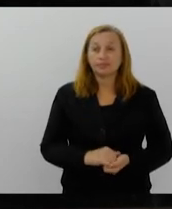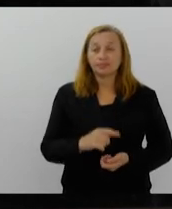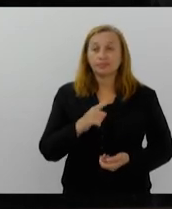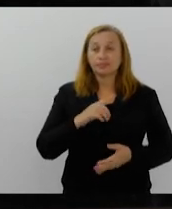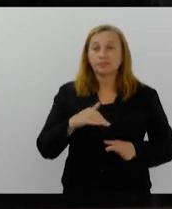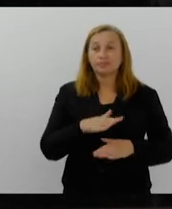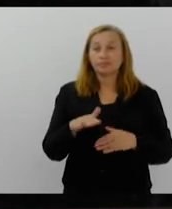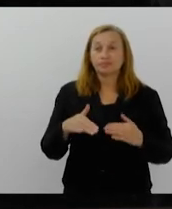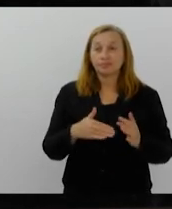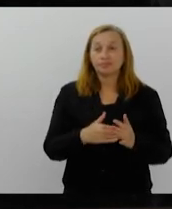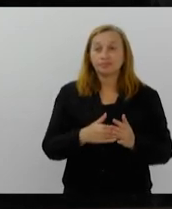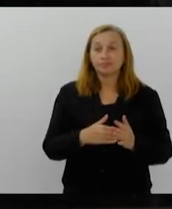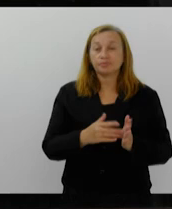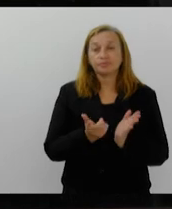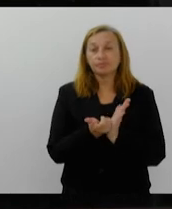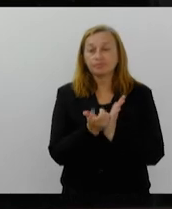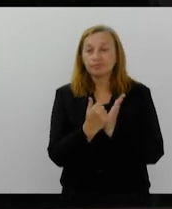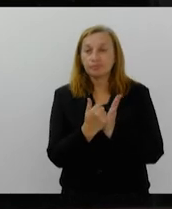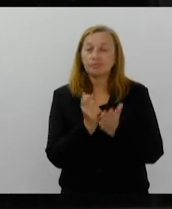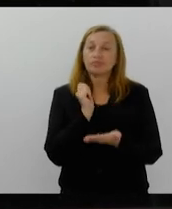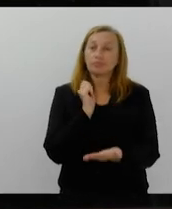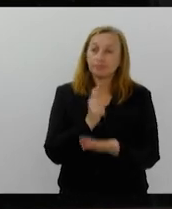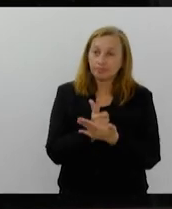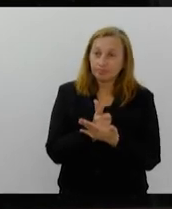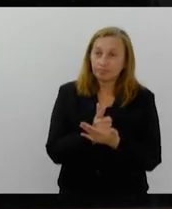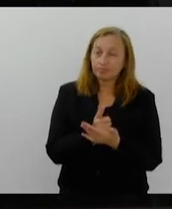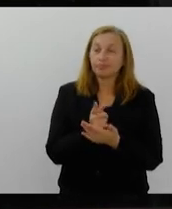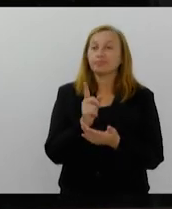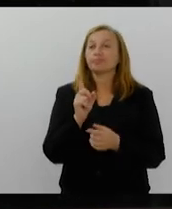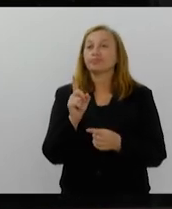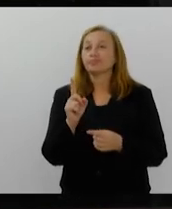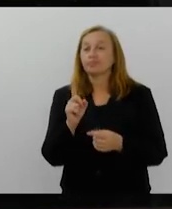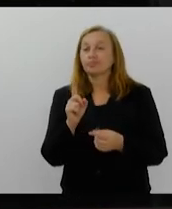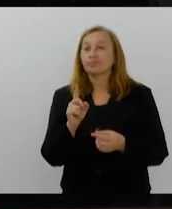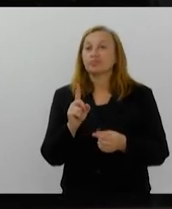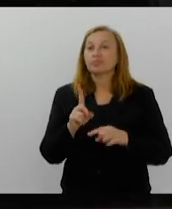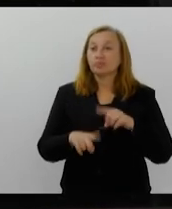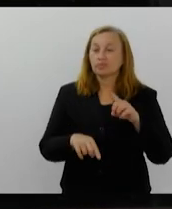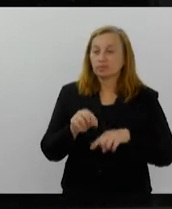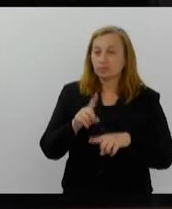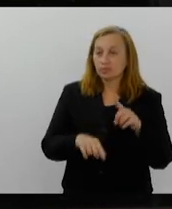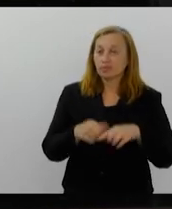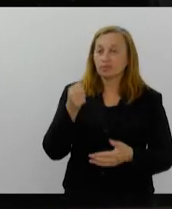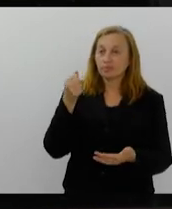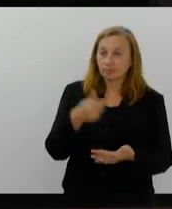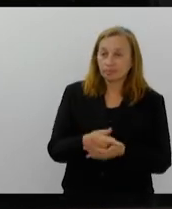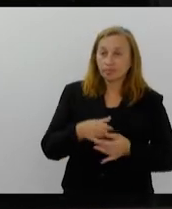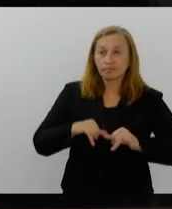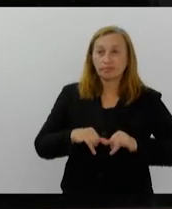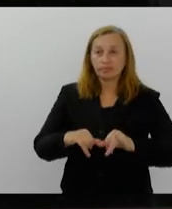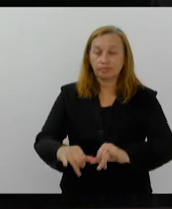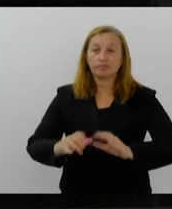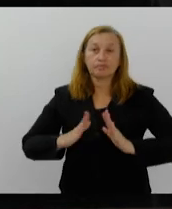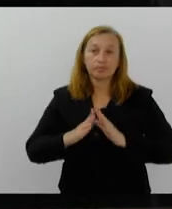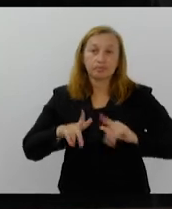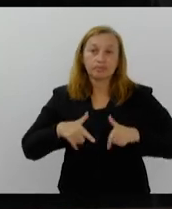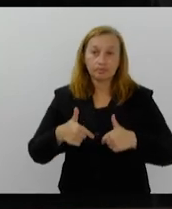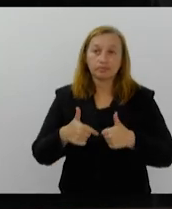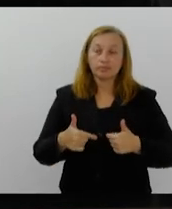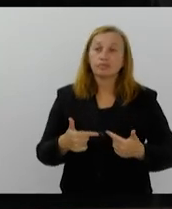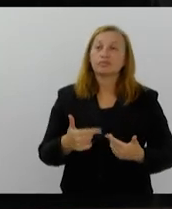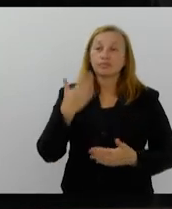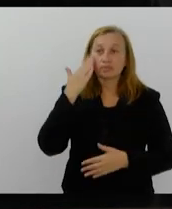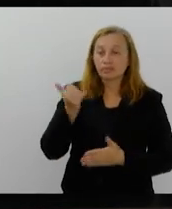todos os tributos pagos, as compras do mercado em dia, a casa funcionando, sabe que quando